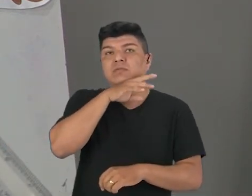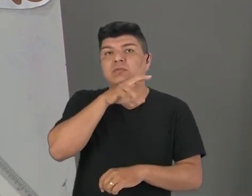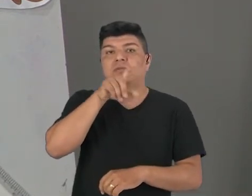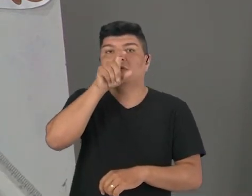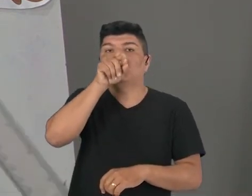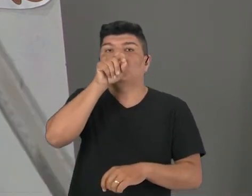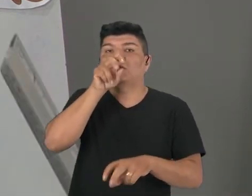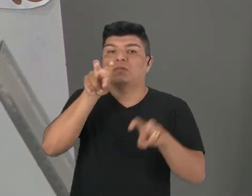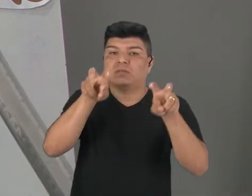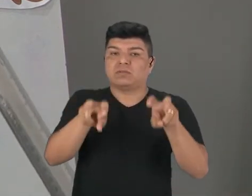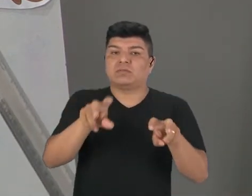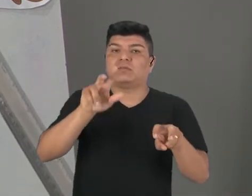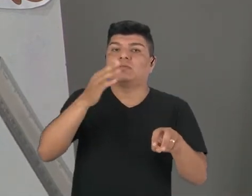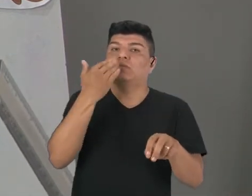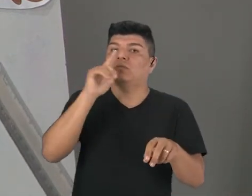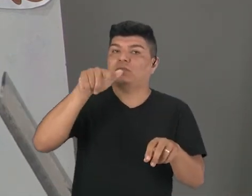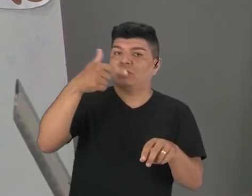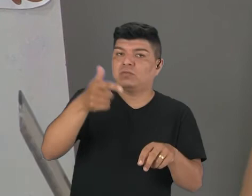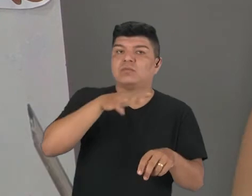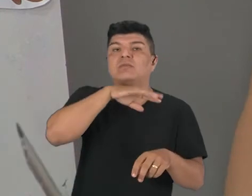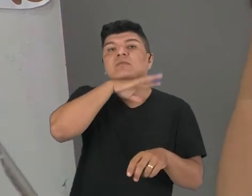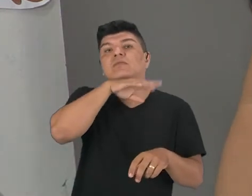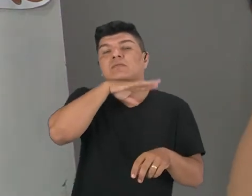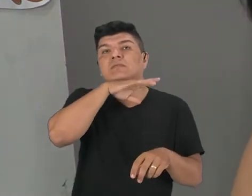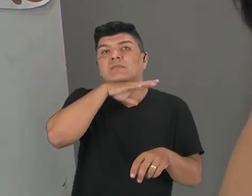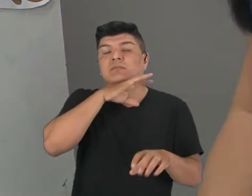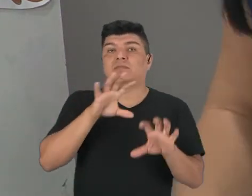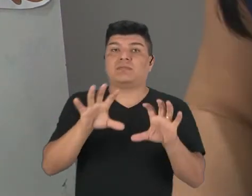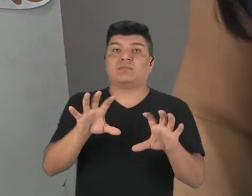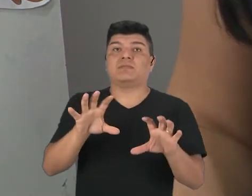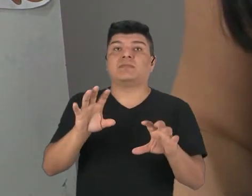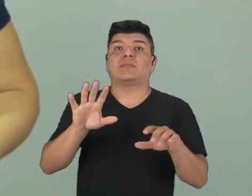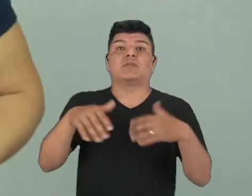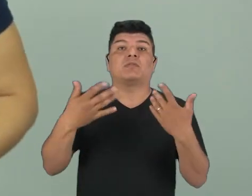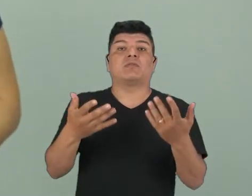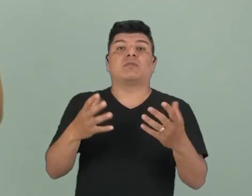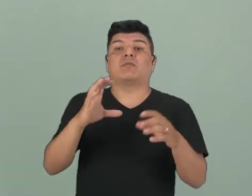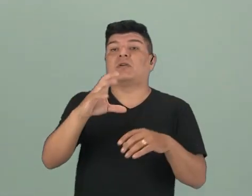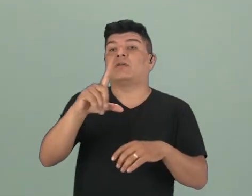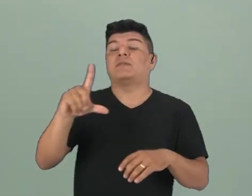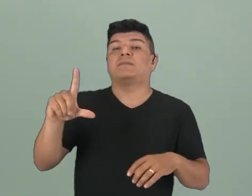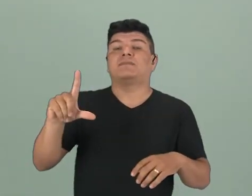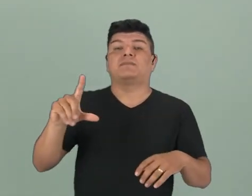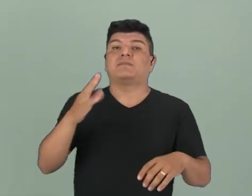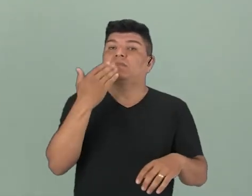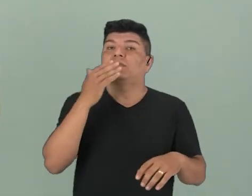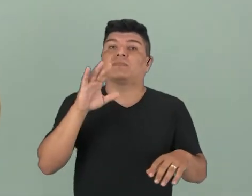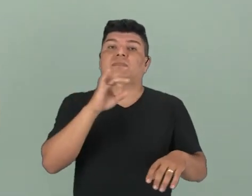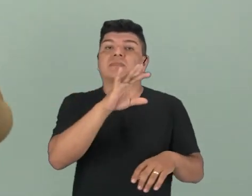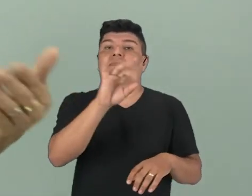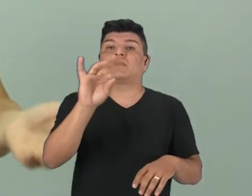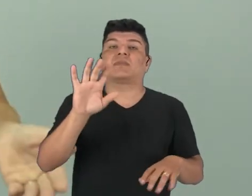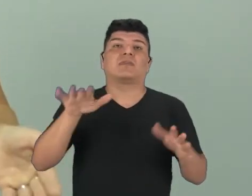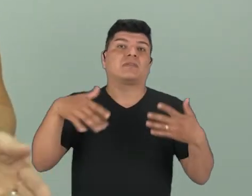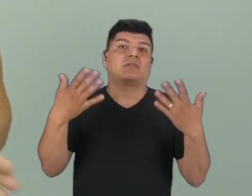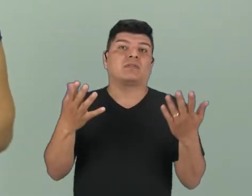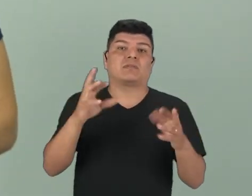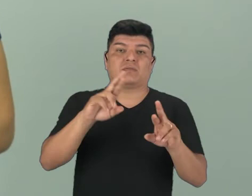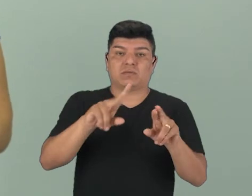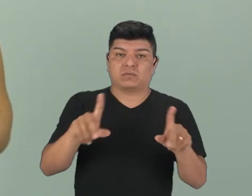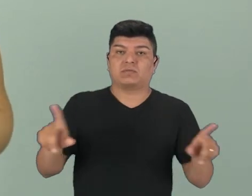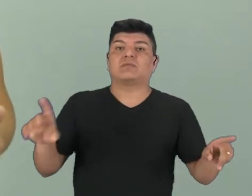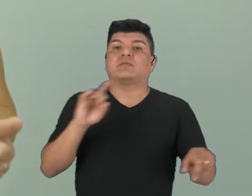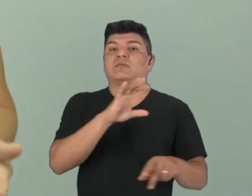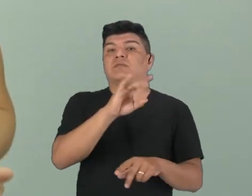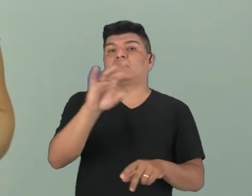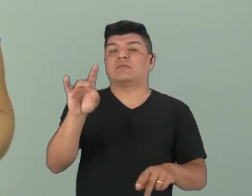ó, de outro animal. E aí entra nessa classificação, a cadeia alimentar, cada animal entra numa classificação diferente de